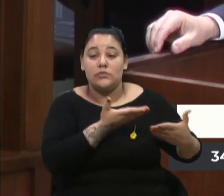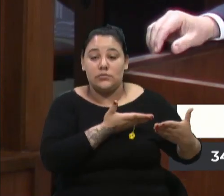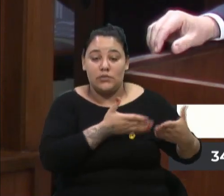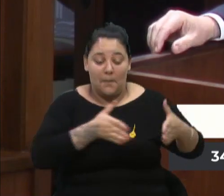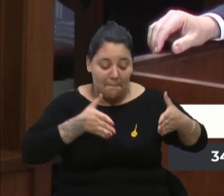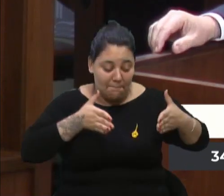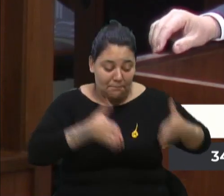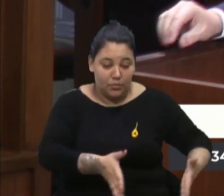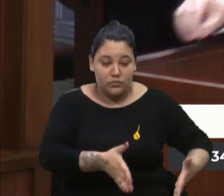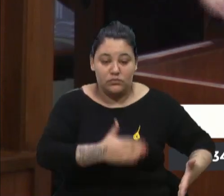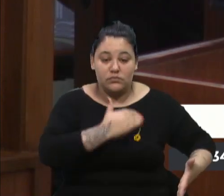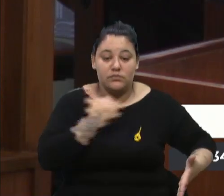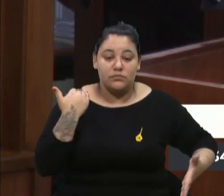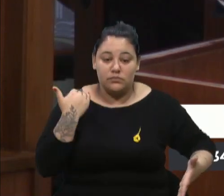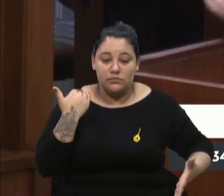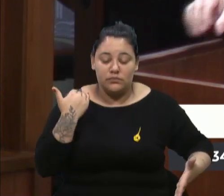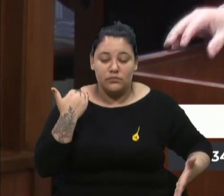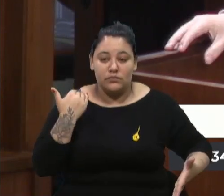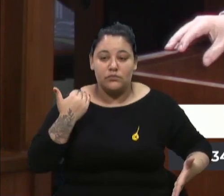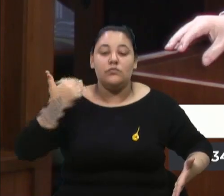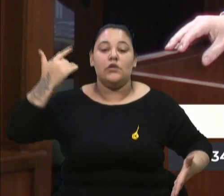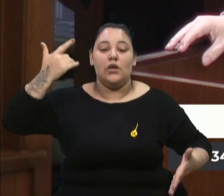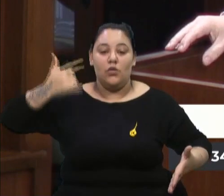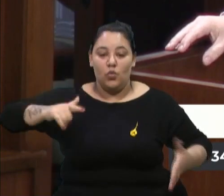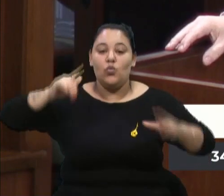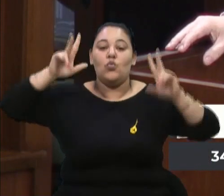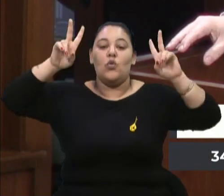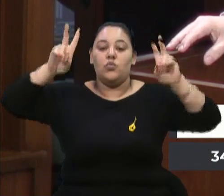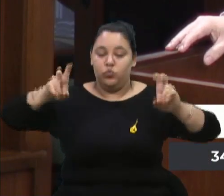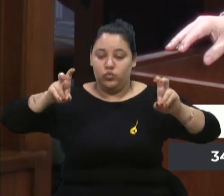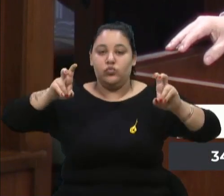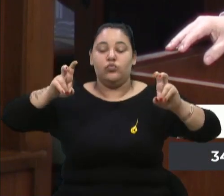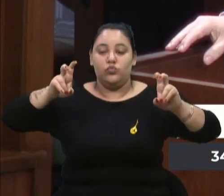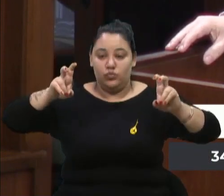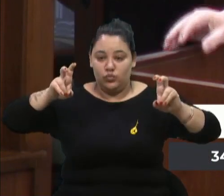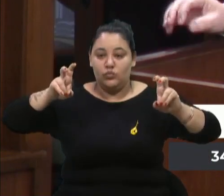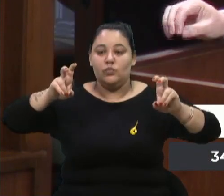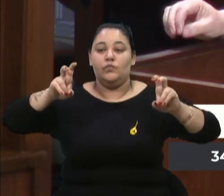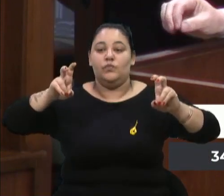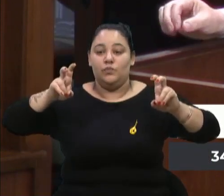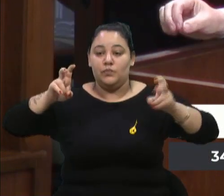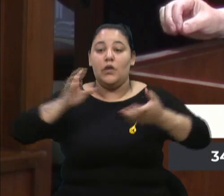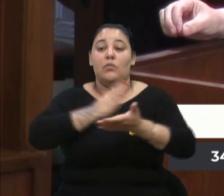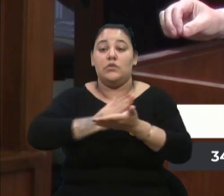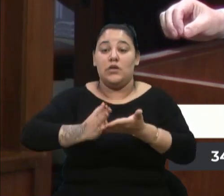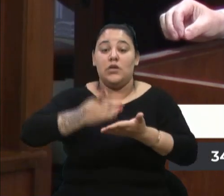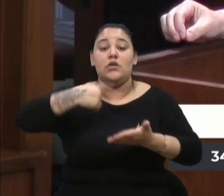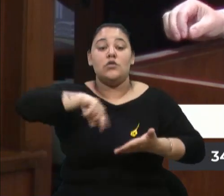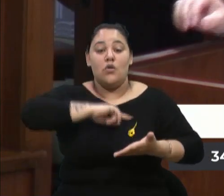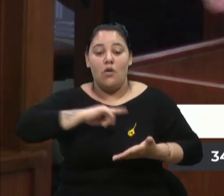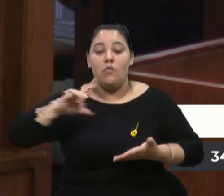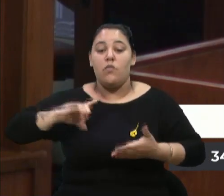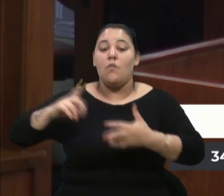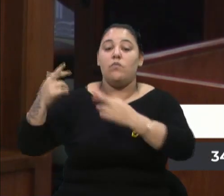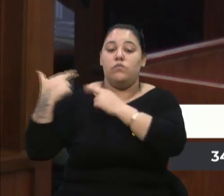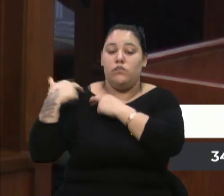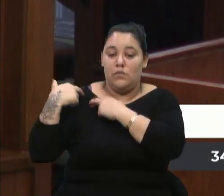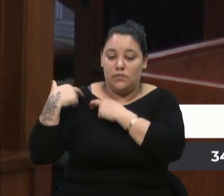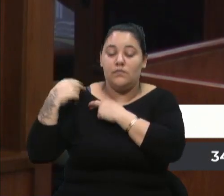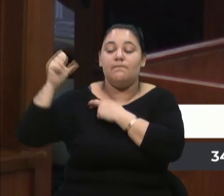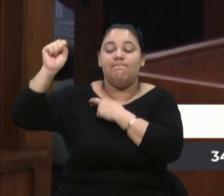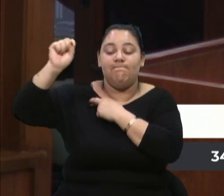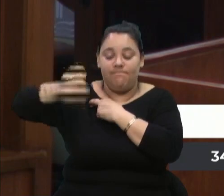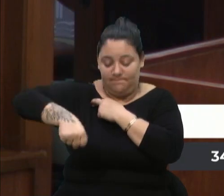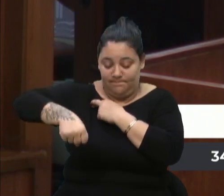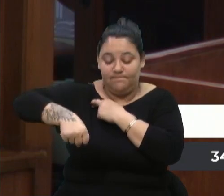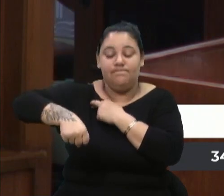funerárias. É outro tema que foi colocado, e aqui dizer que todos nós teremos a responsabilidade. E não